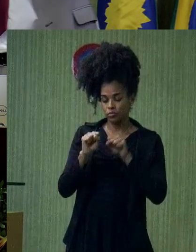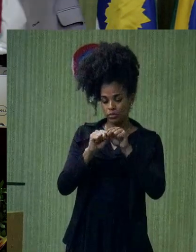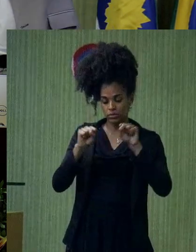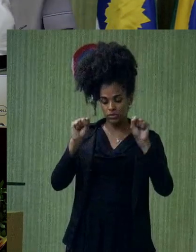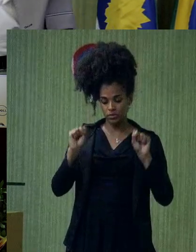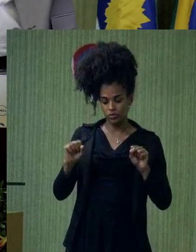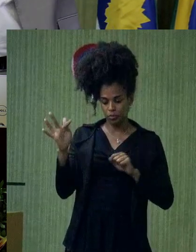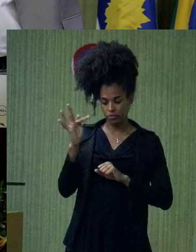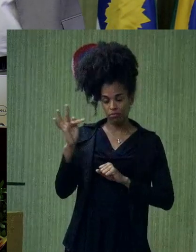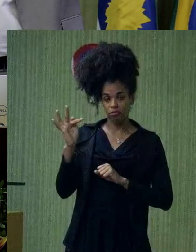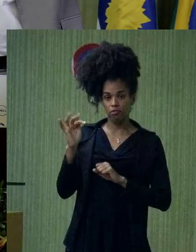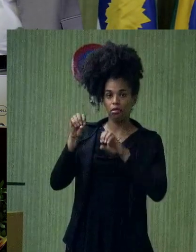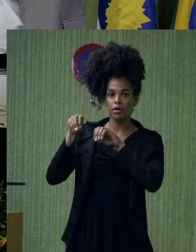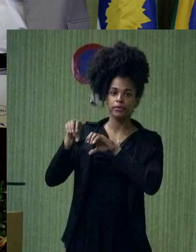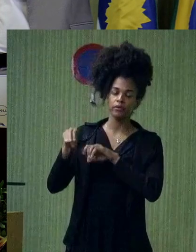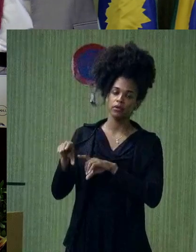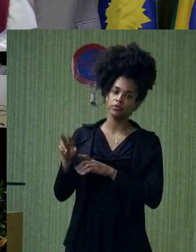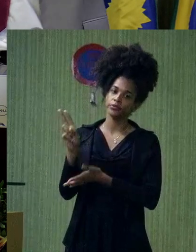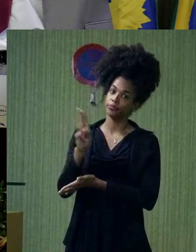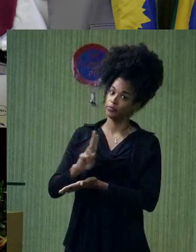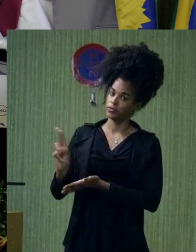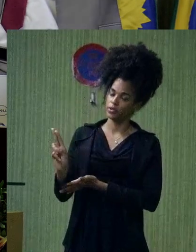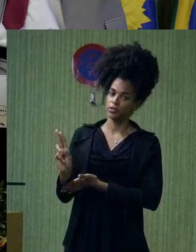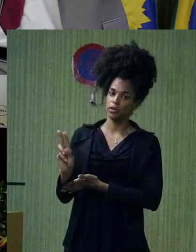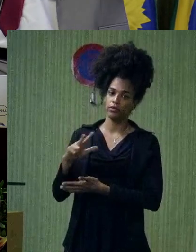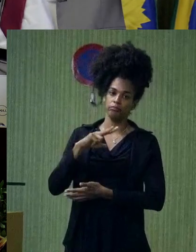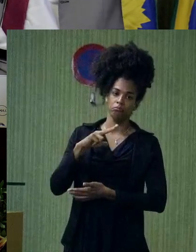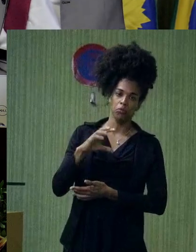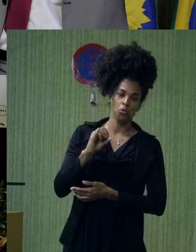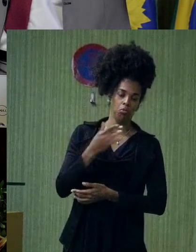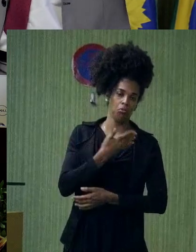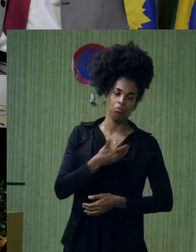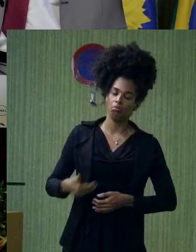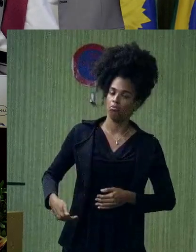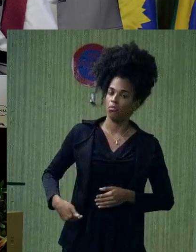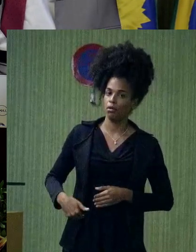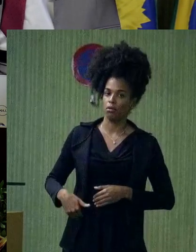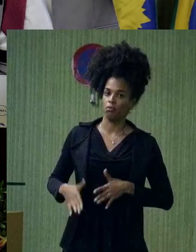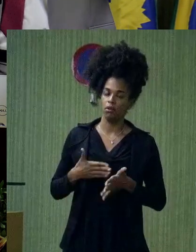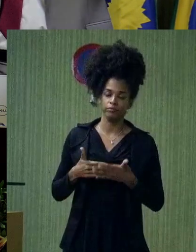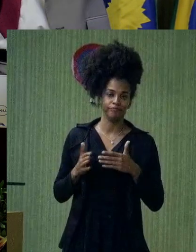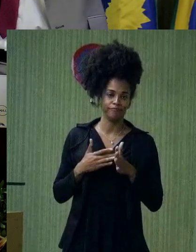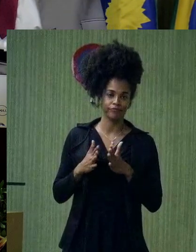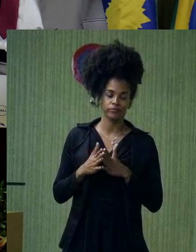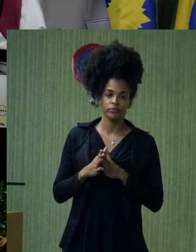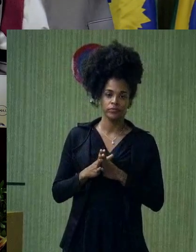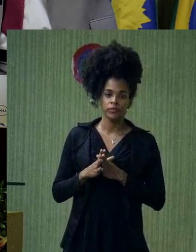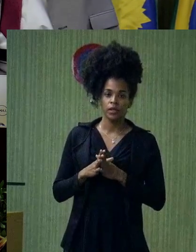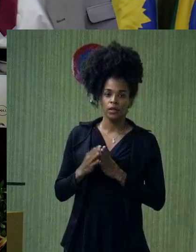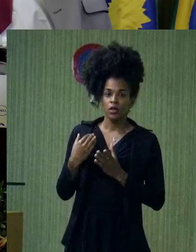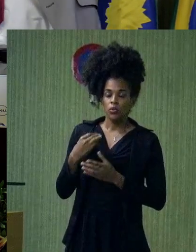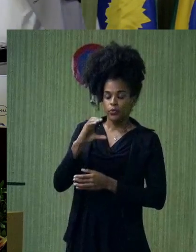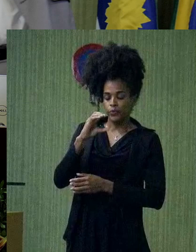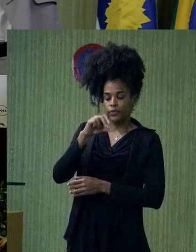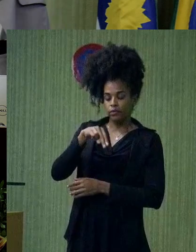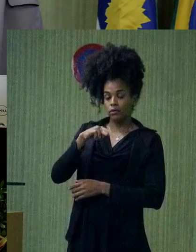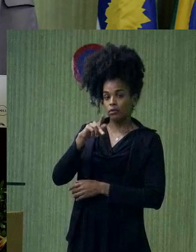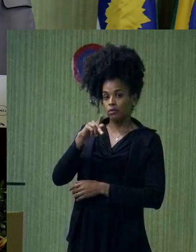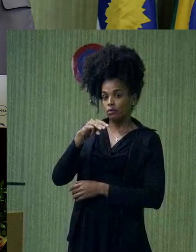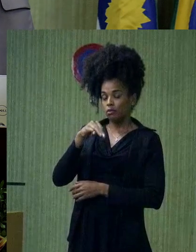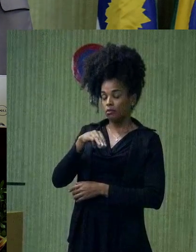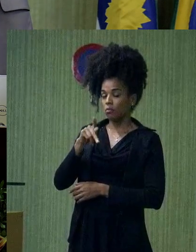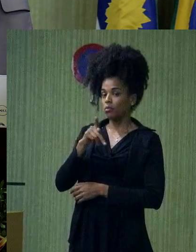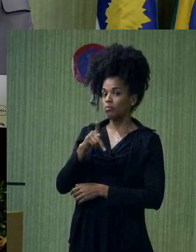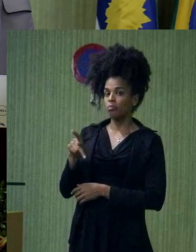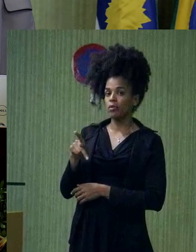universidade né público ou particular sistema Federal de Educação Então veja quando C nmp coloca na nessa nesse